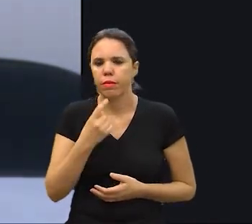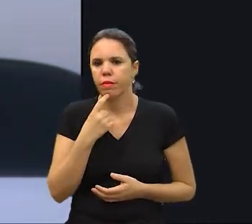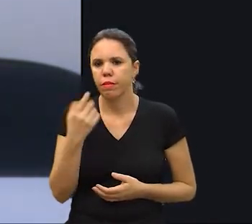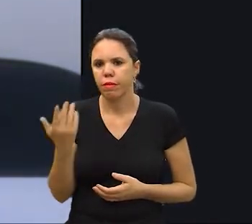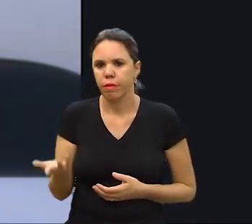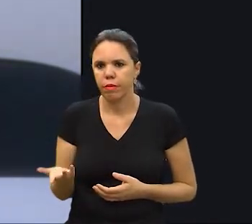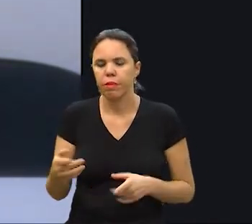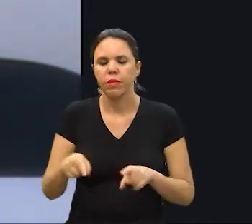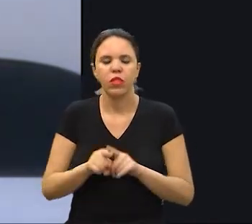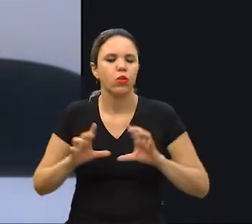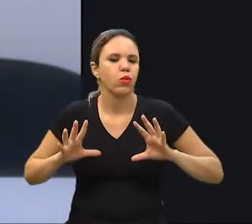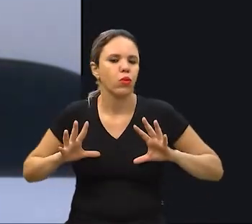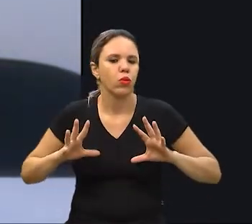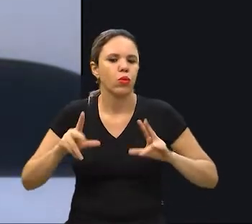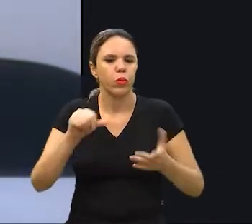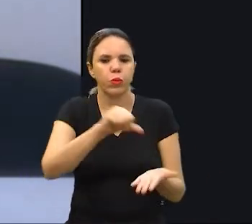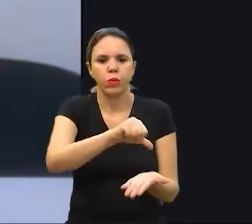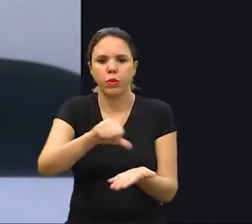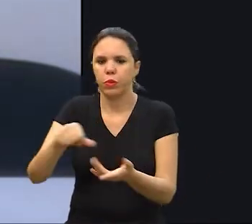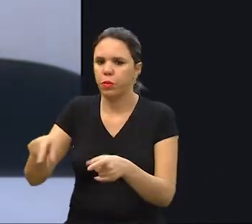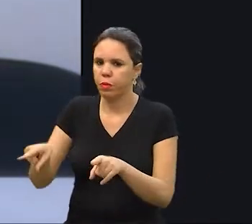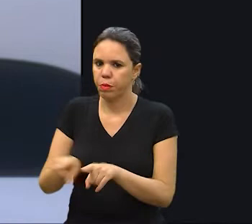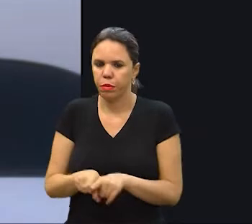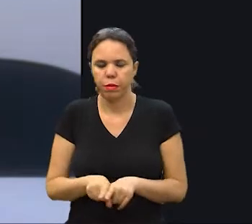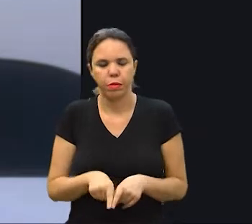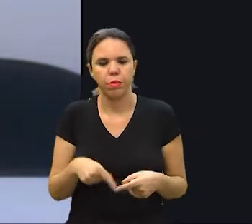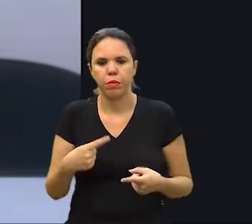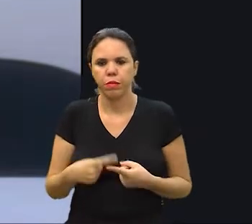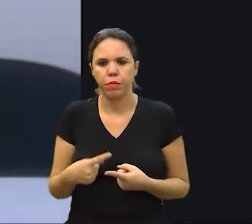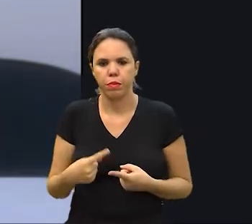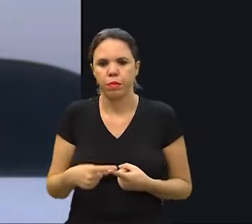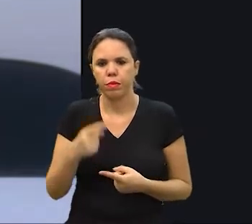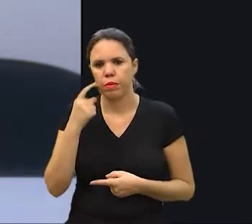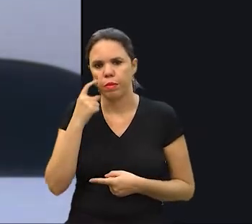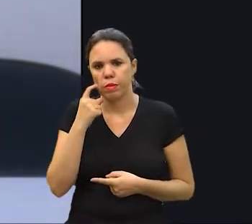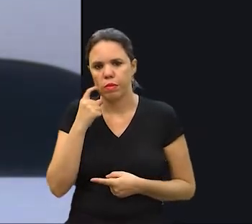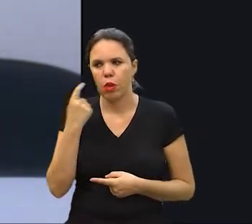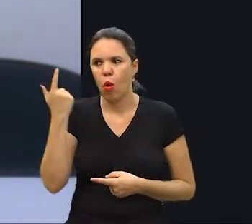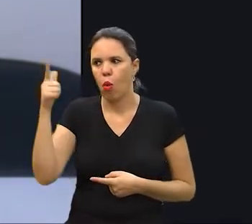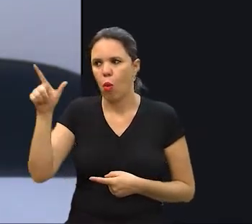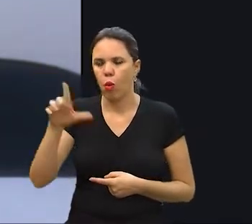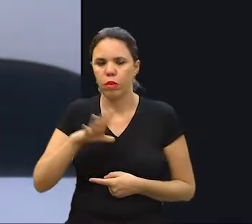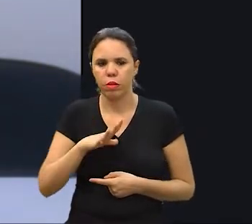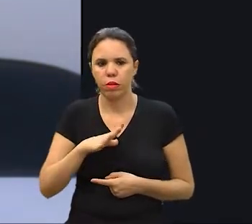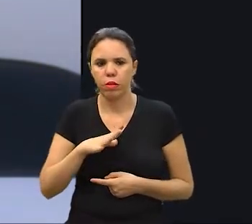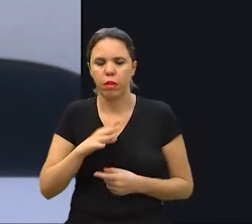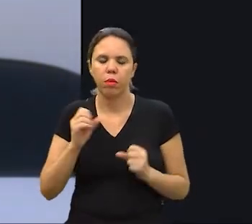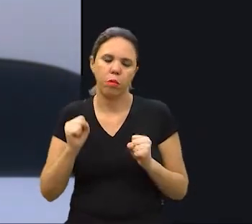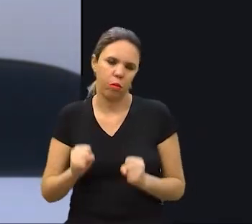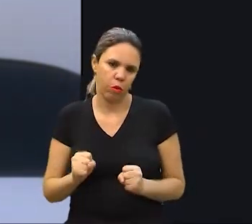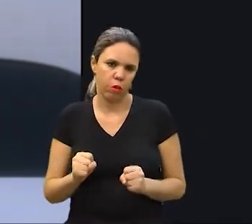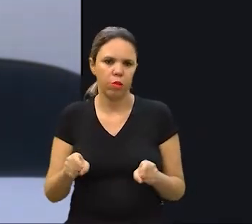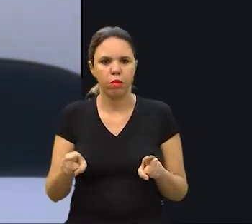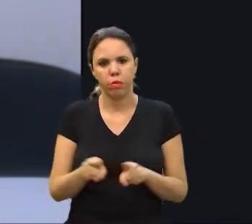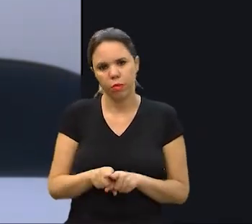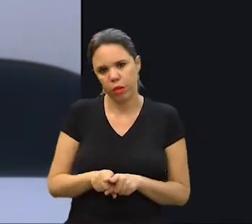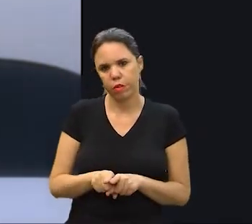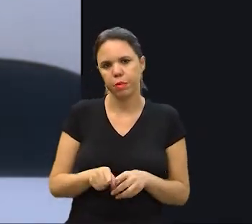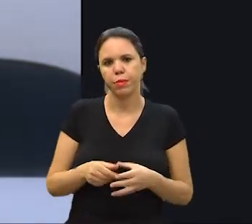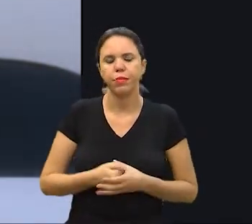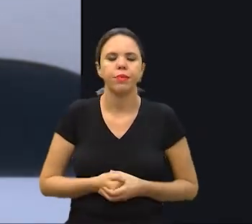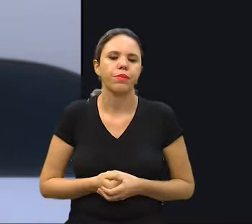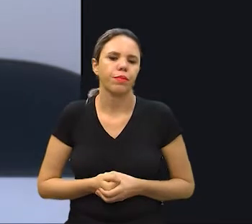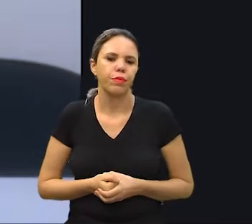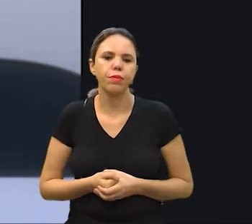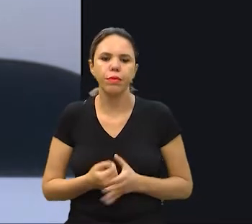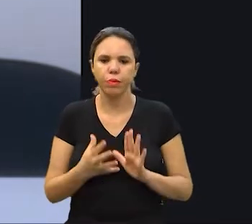de Campinas, mas para toda a região também, porque, como outras cidades, poderão também, de certa